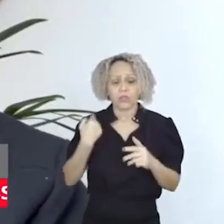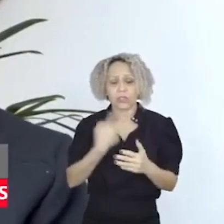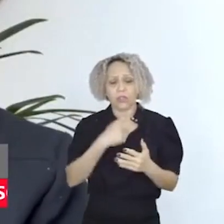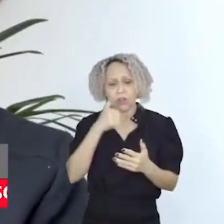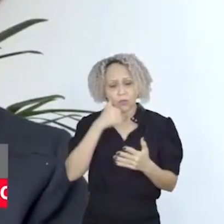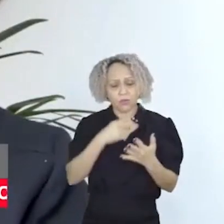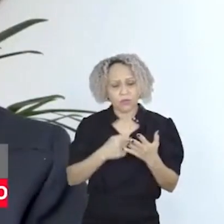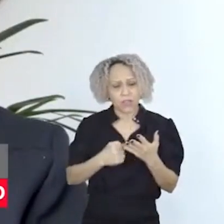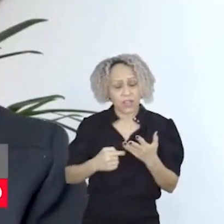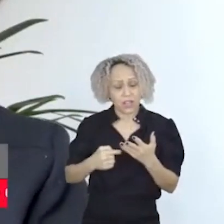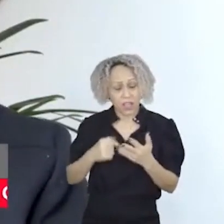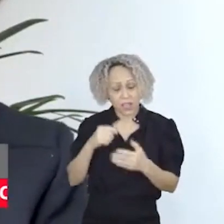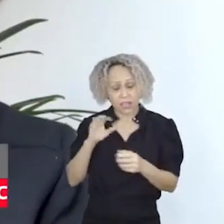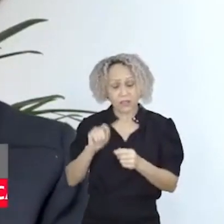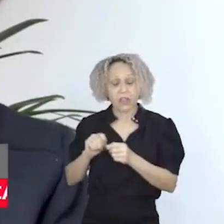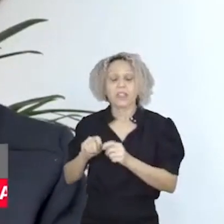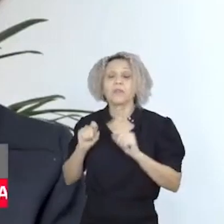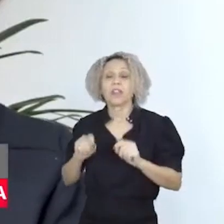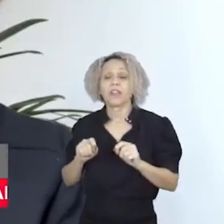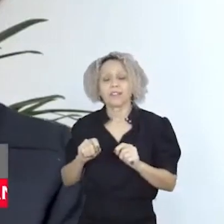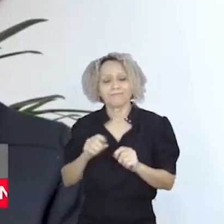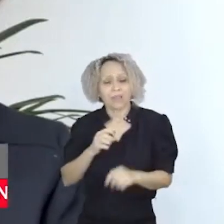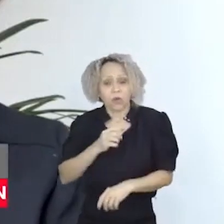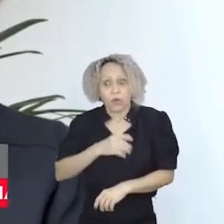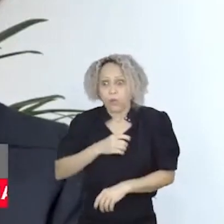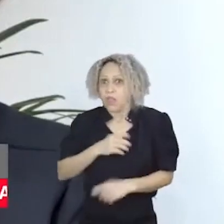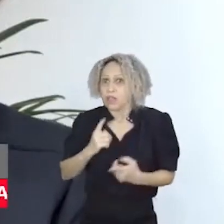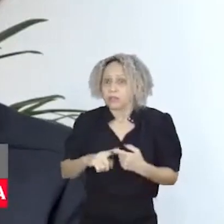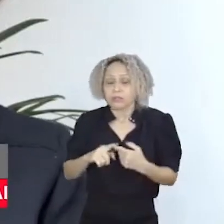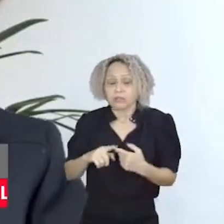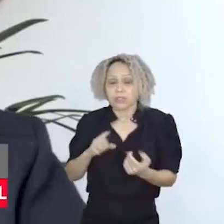Então, que a gente possa